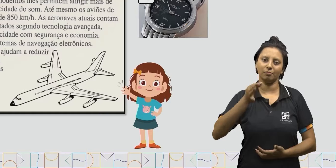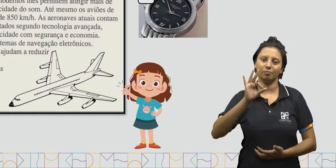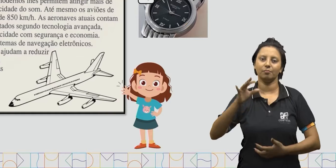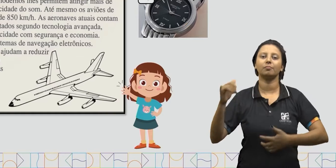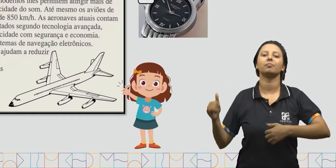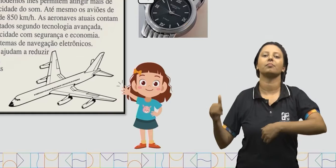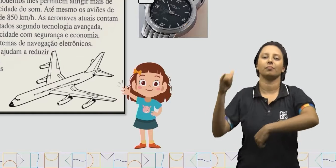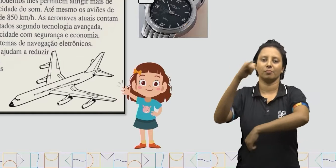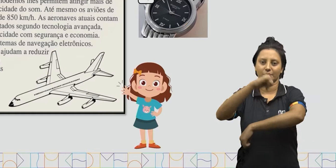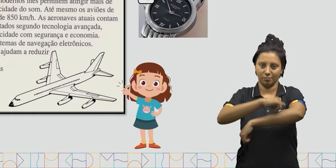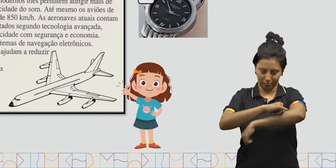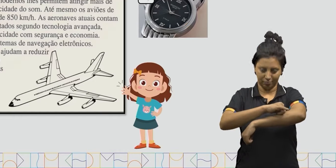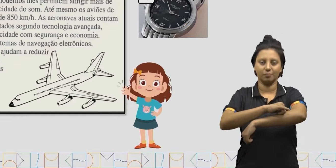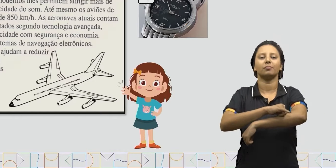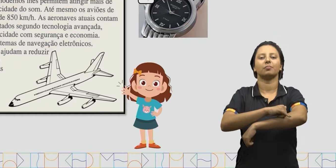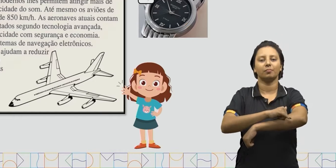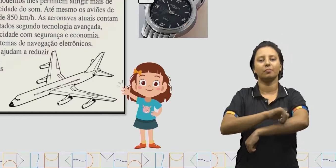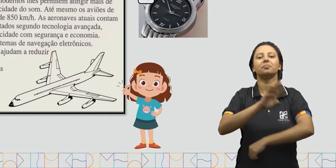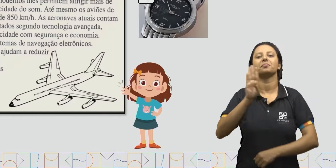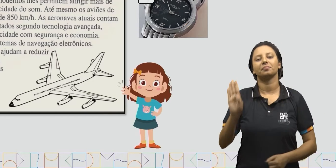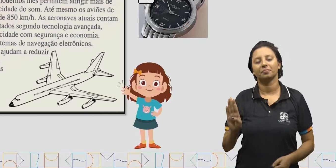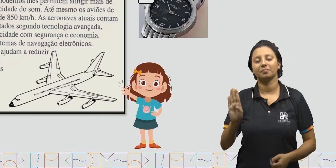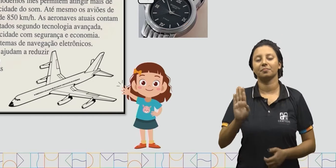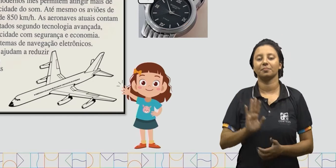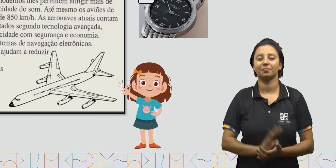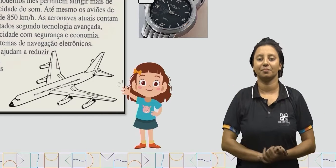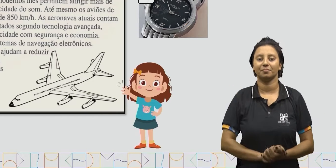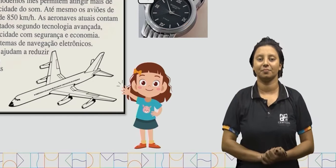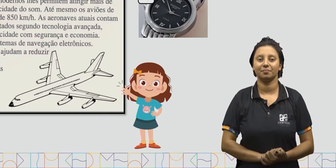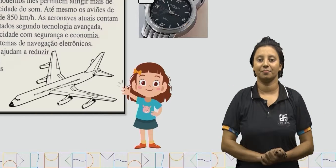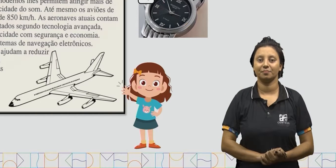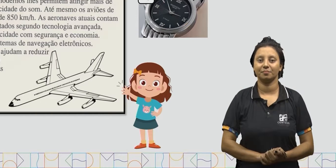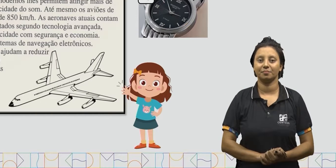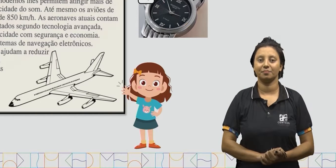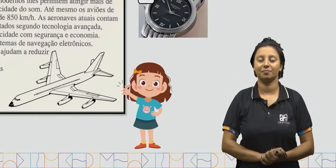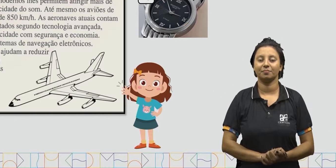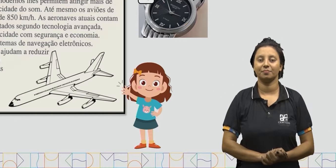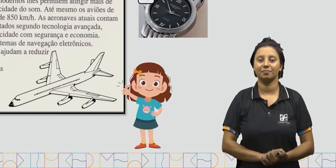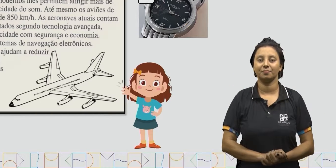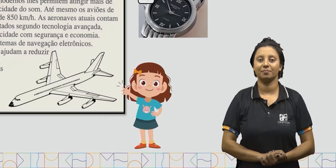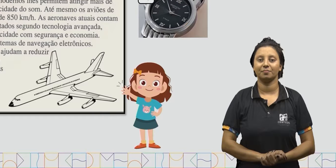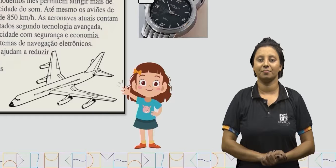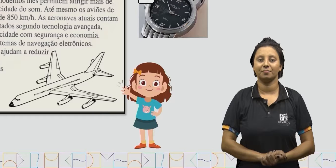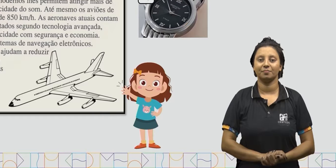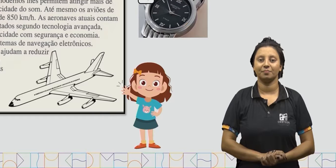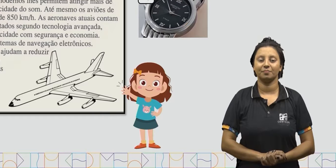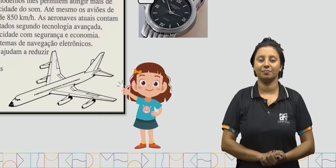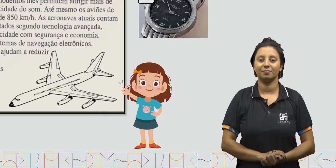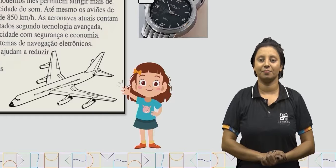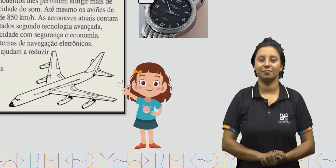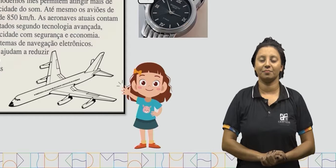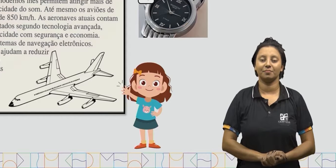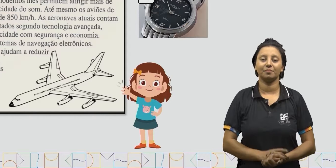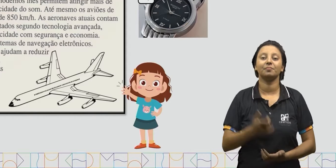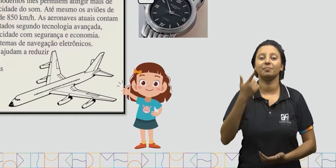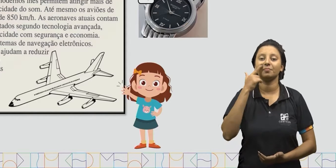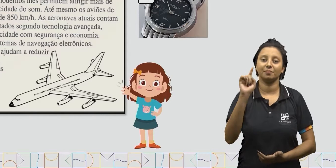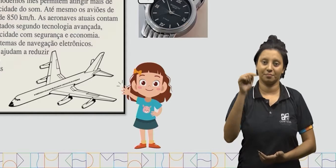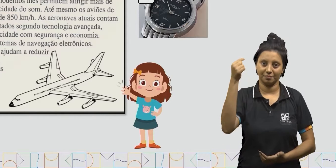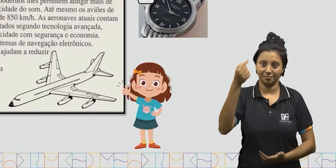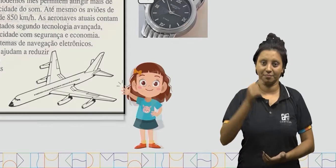Isso mesmo, a alternativa B, um avião, no verbete sobre aviões. Vamos ver a